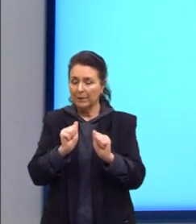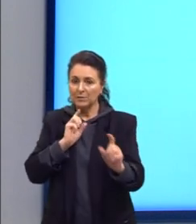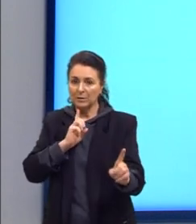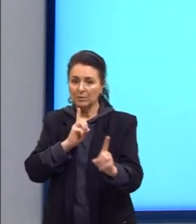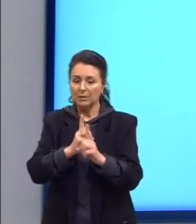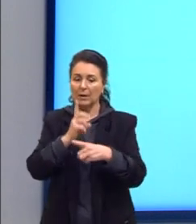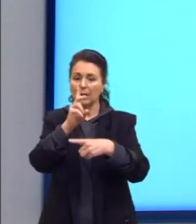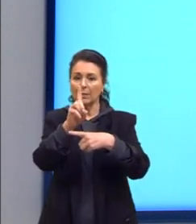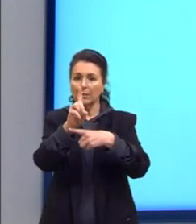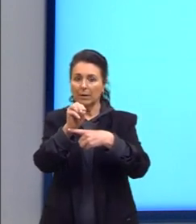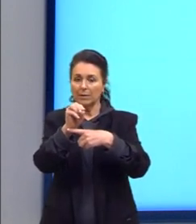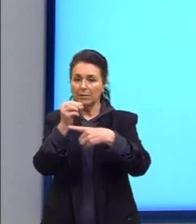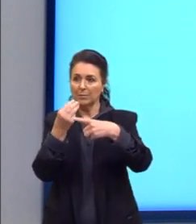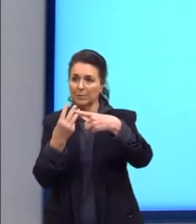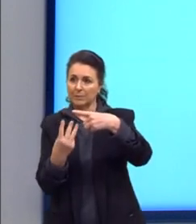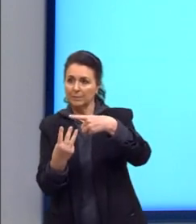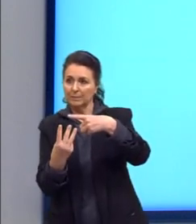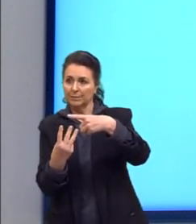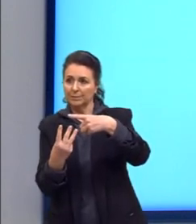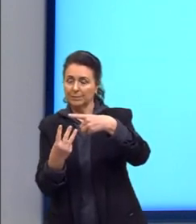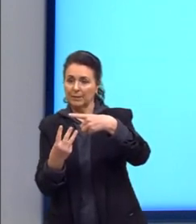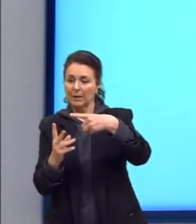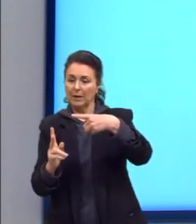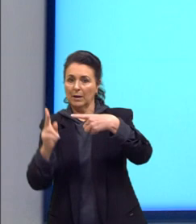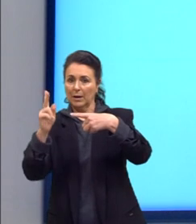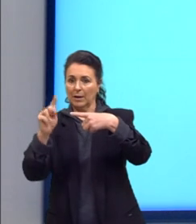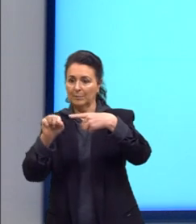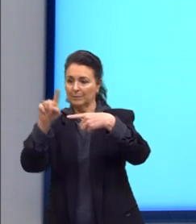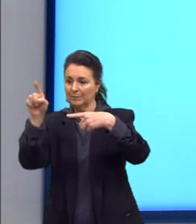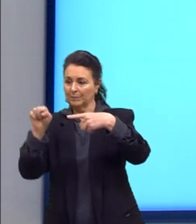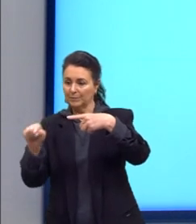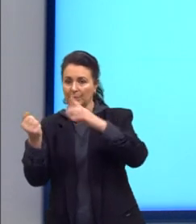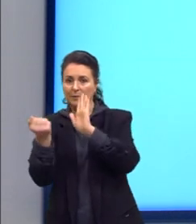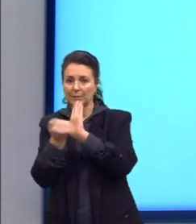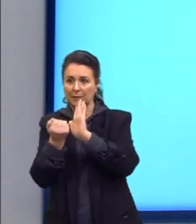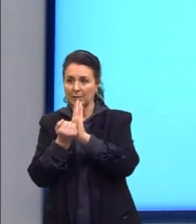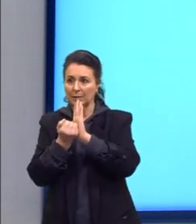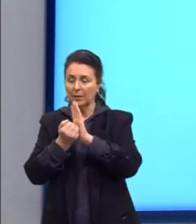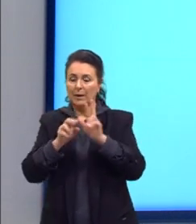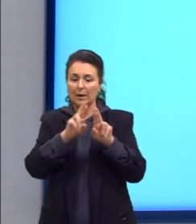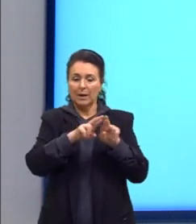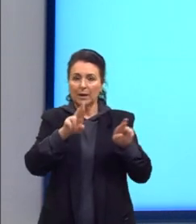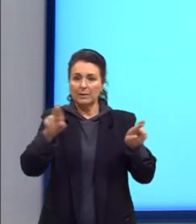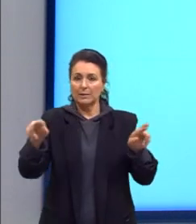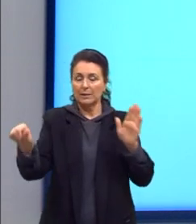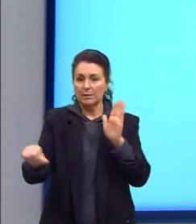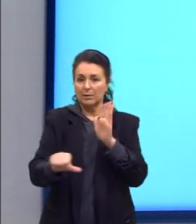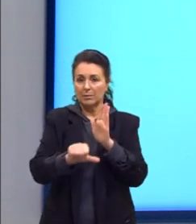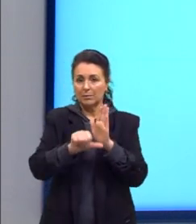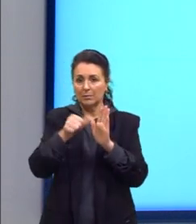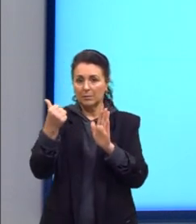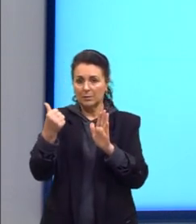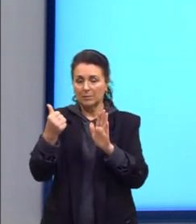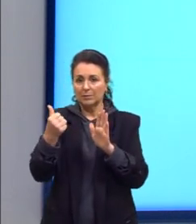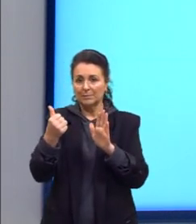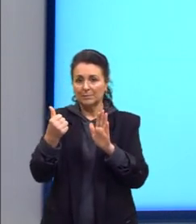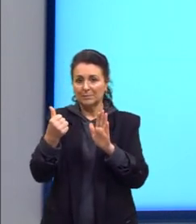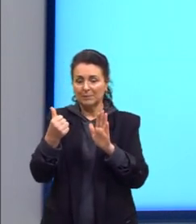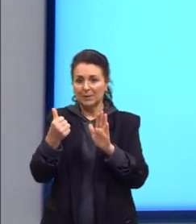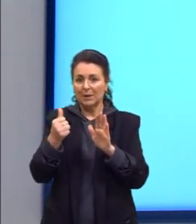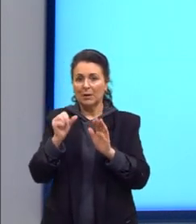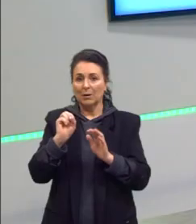a gente fica com 10 sobre três cartoons e essa aqui é resistência no primeiro certo então a gente não vai conseguir finalizar o exercício